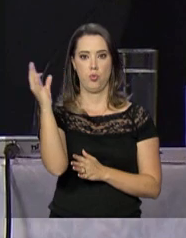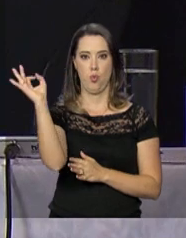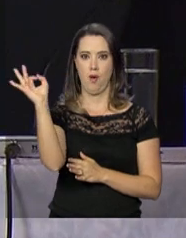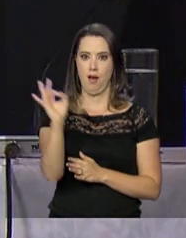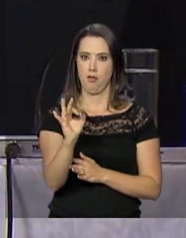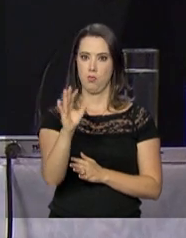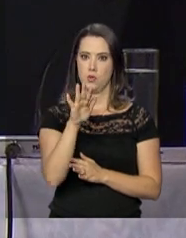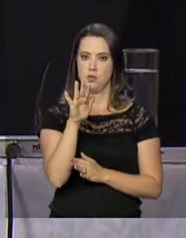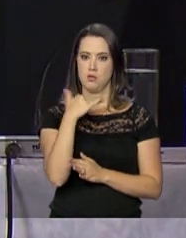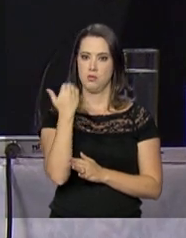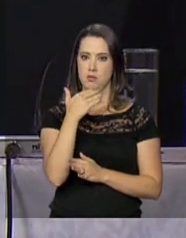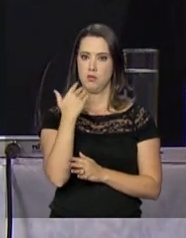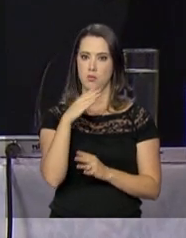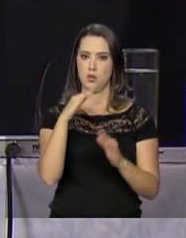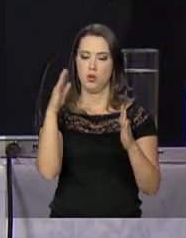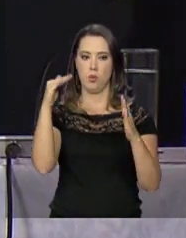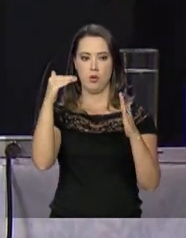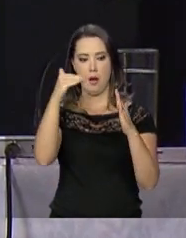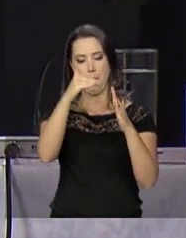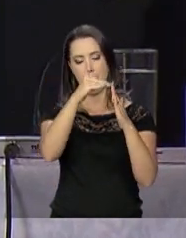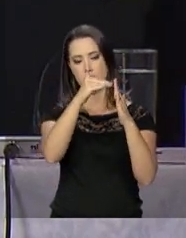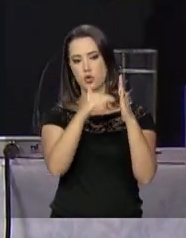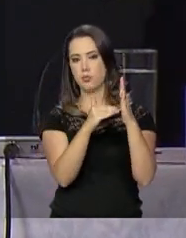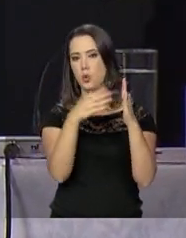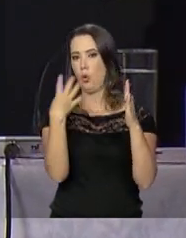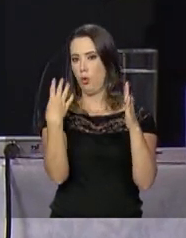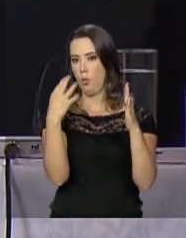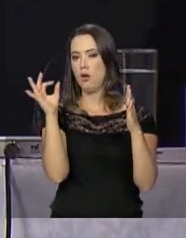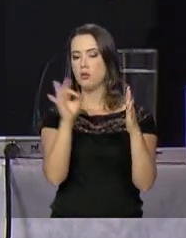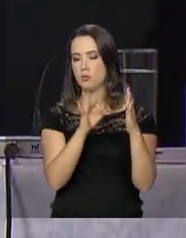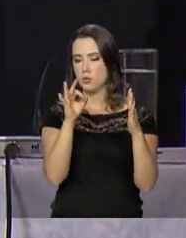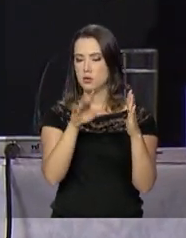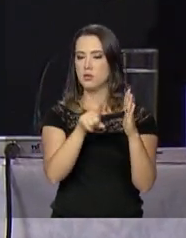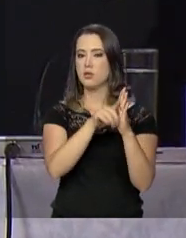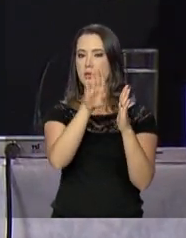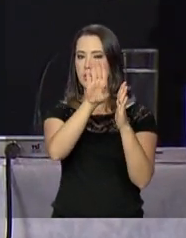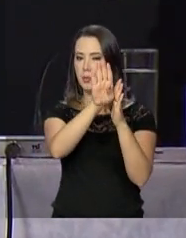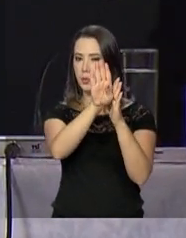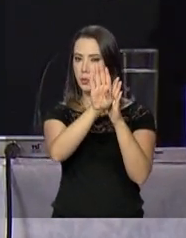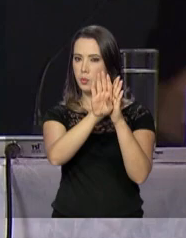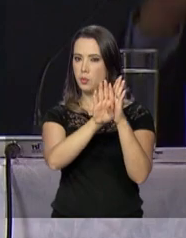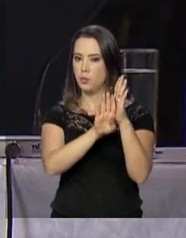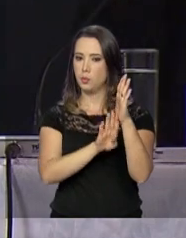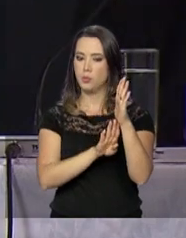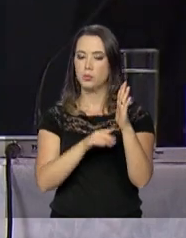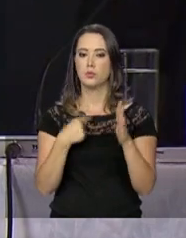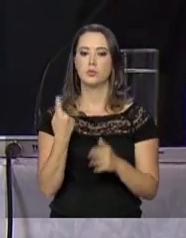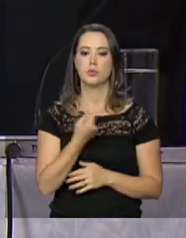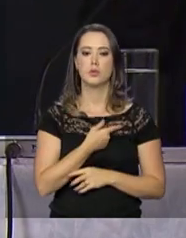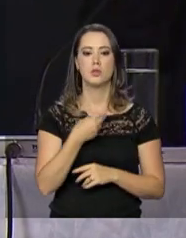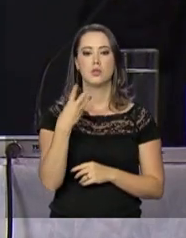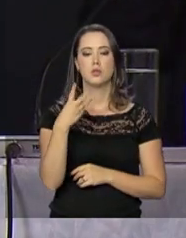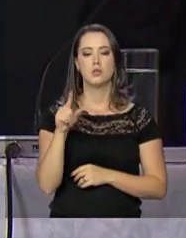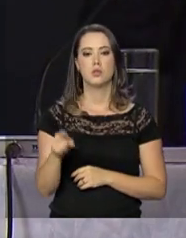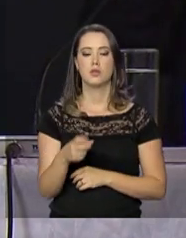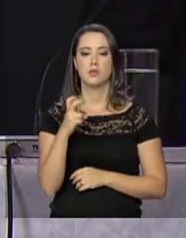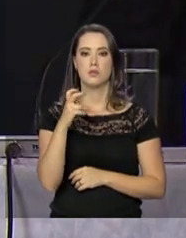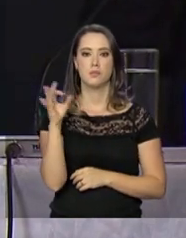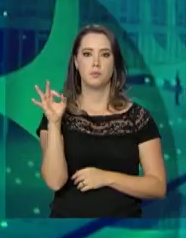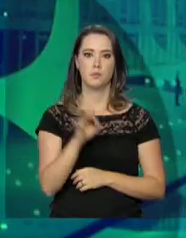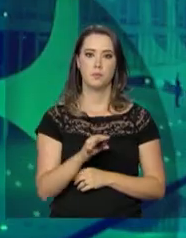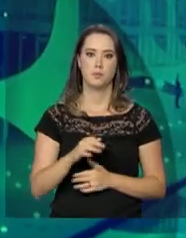além de reduzir estes 4%, estamos também, sobre os números absolutos, nos propondo a reduzir